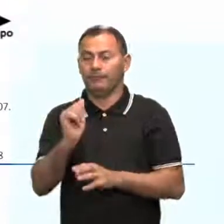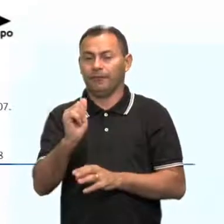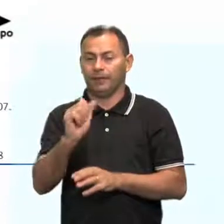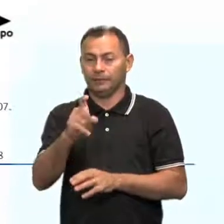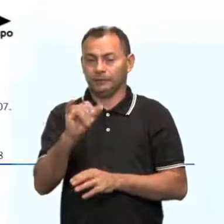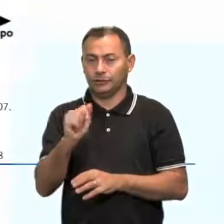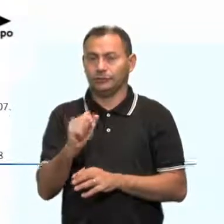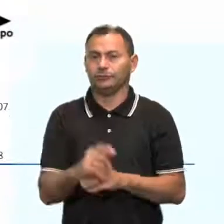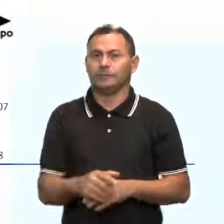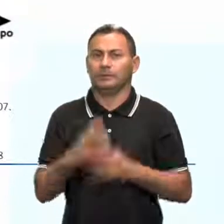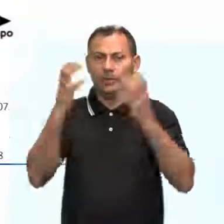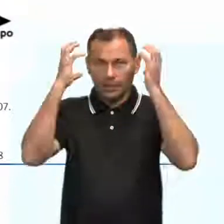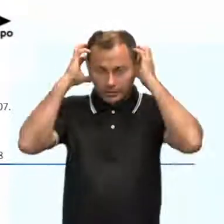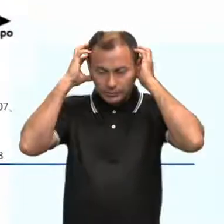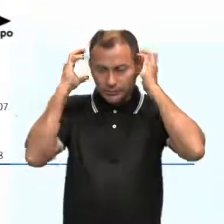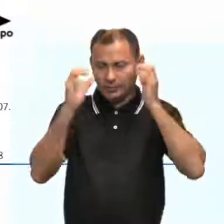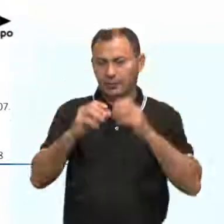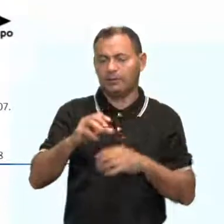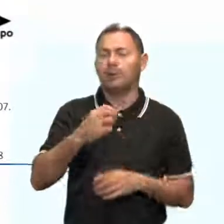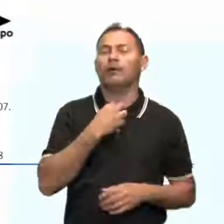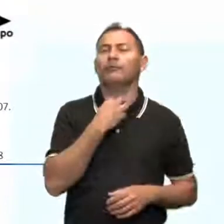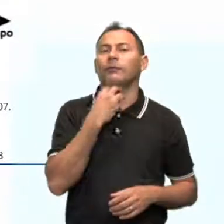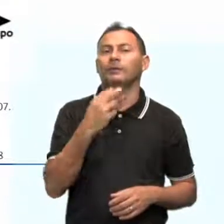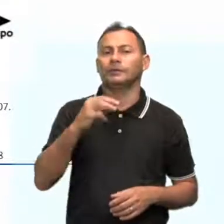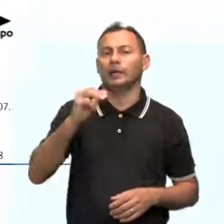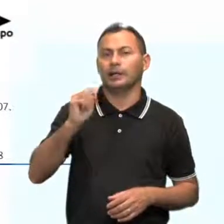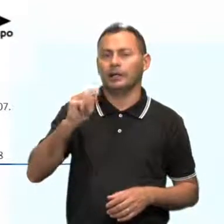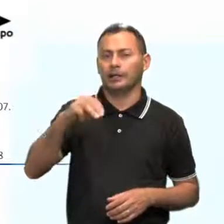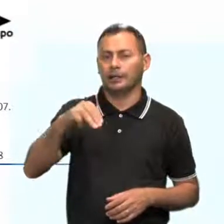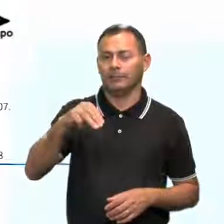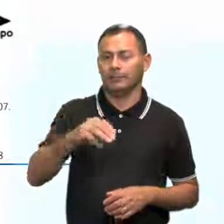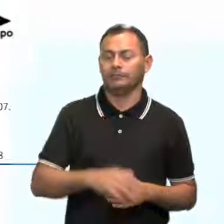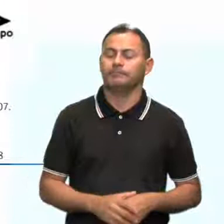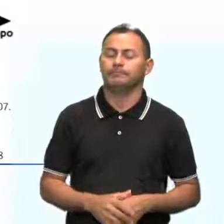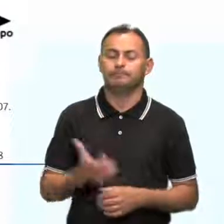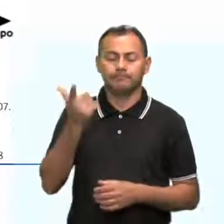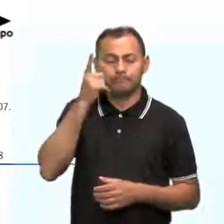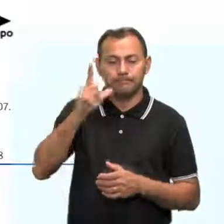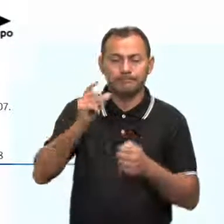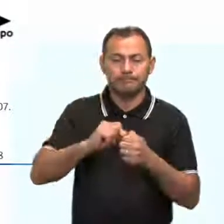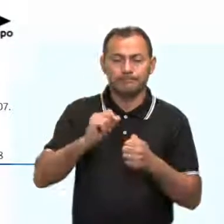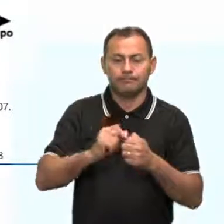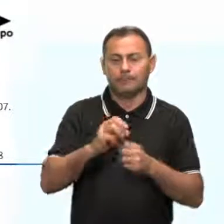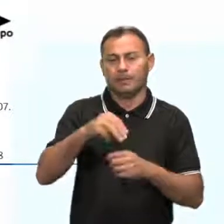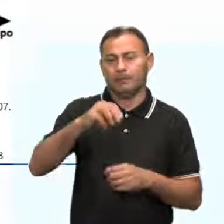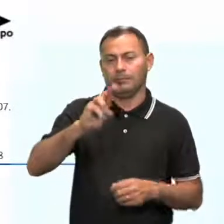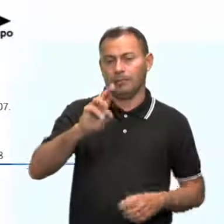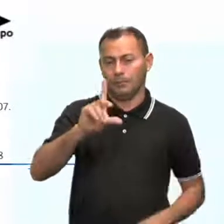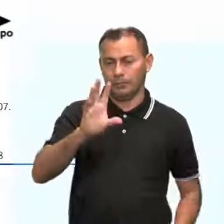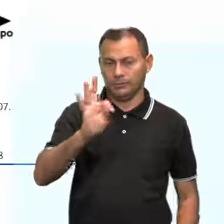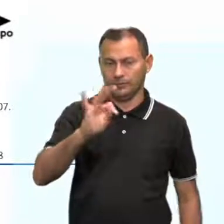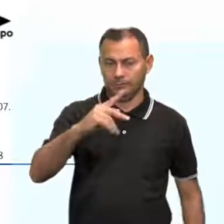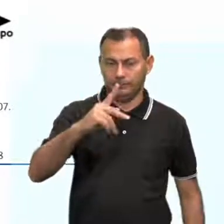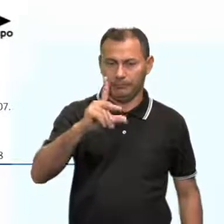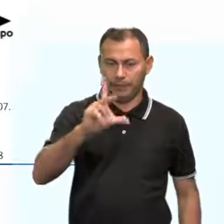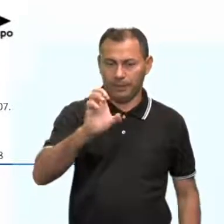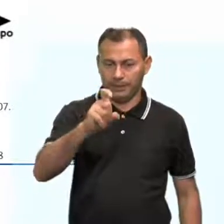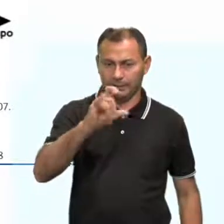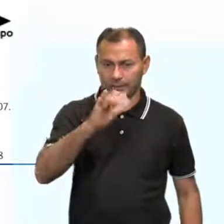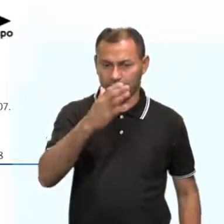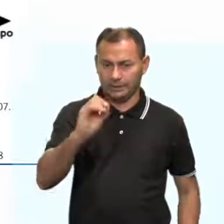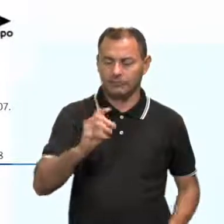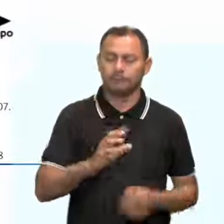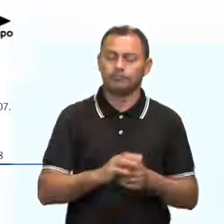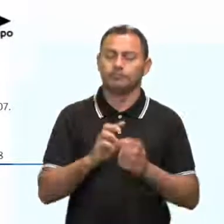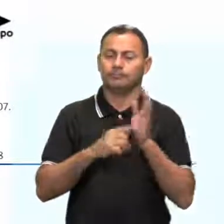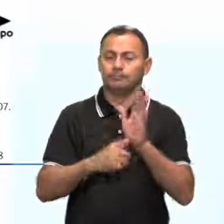frequência está a rádio para voz. Então, é assim que ele vai conseguir fazer essa multiplexação, é assim que ele vai conseguir transmitir esses